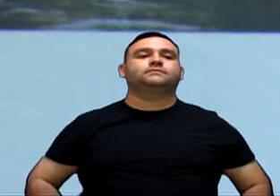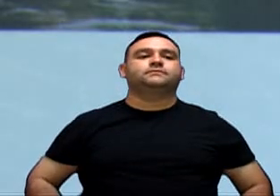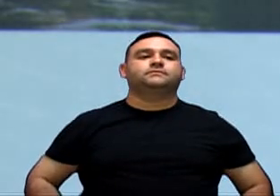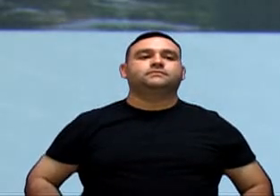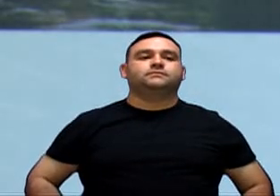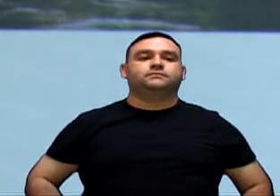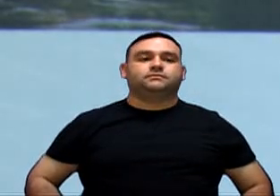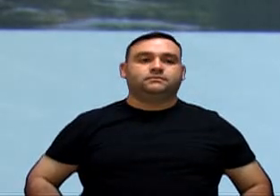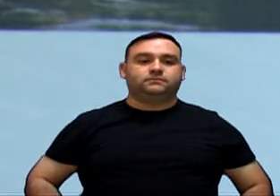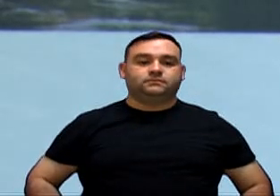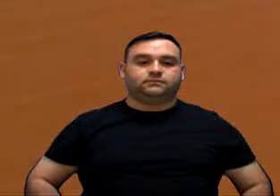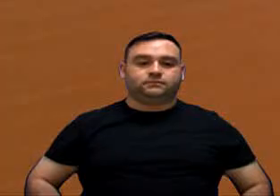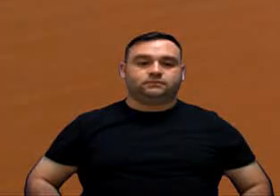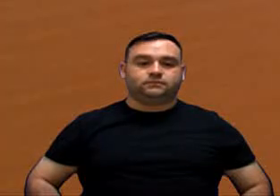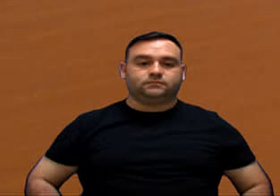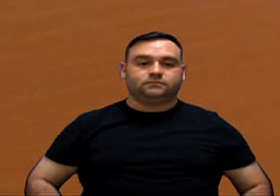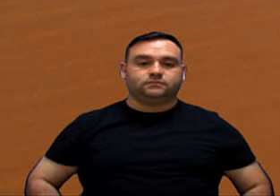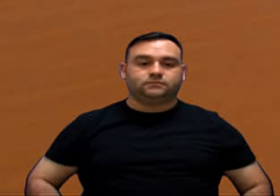Já pode votar?